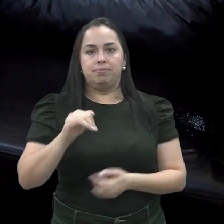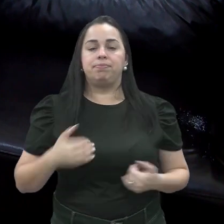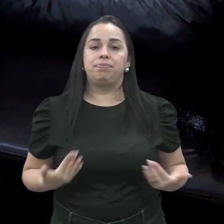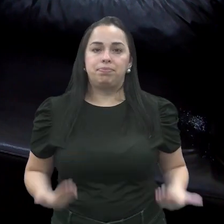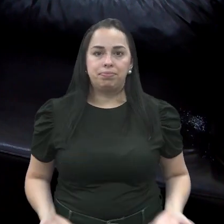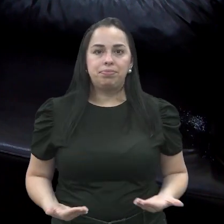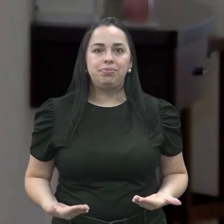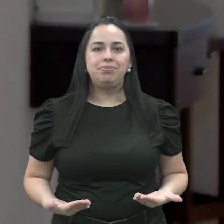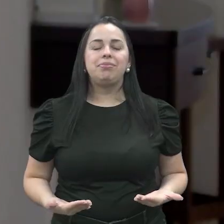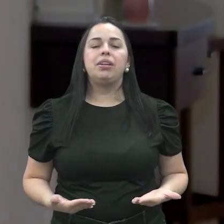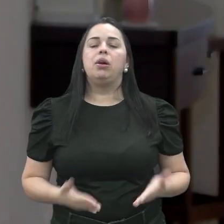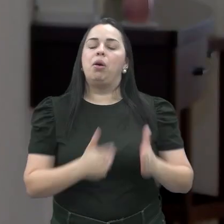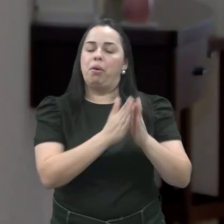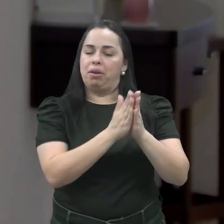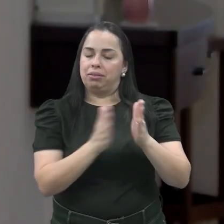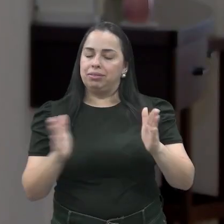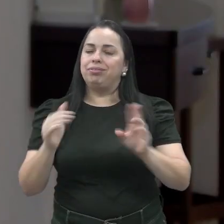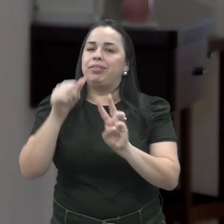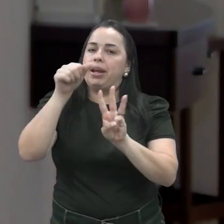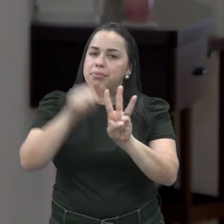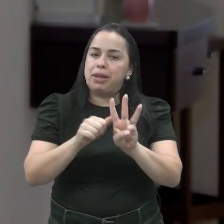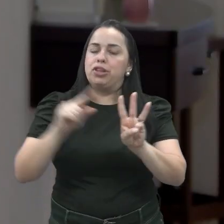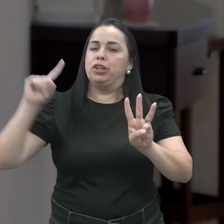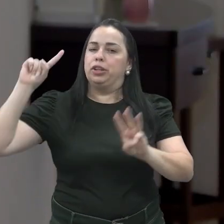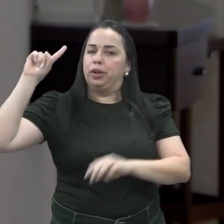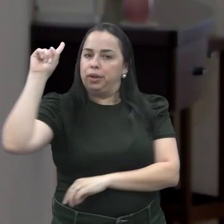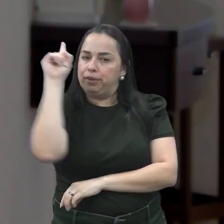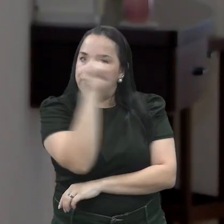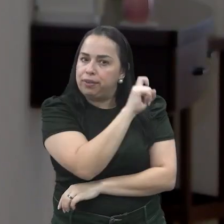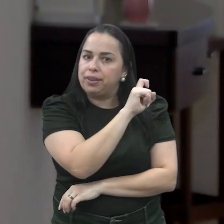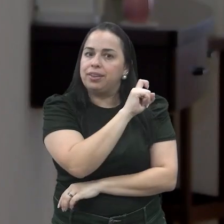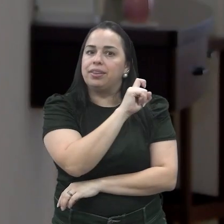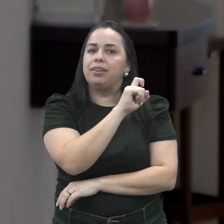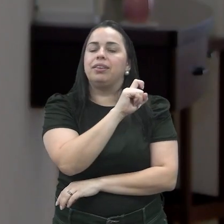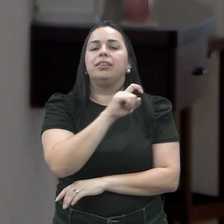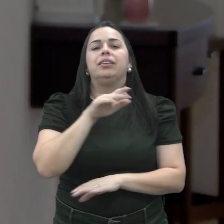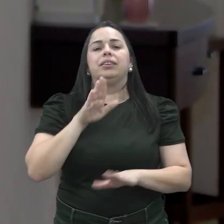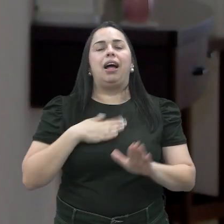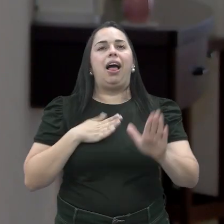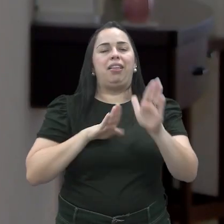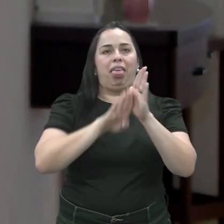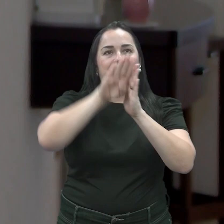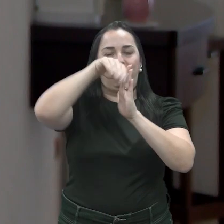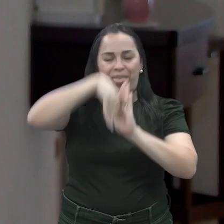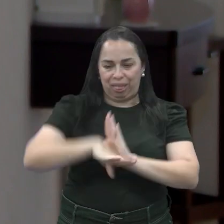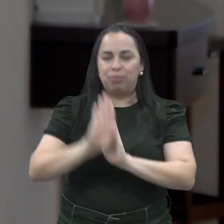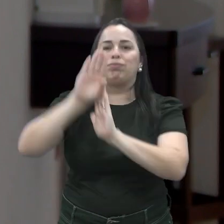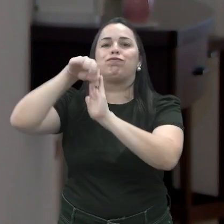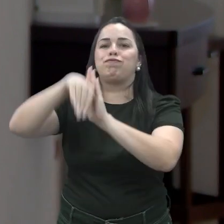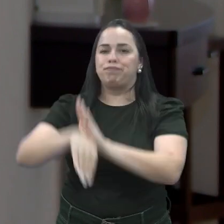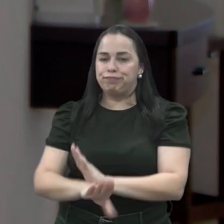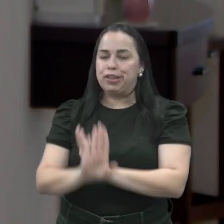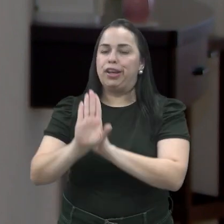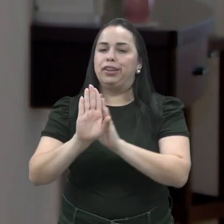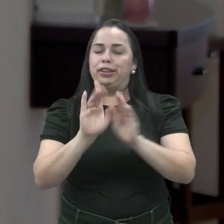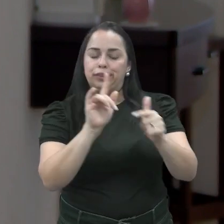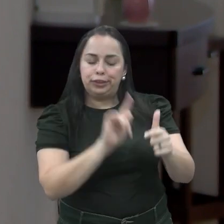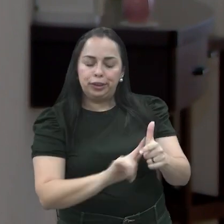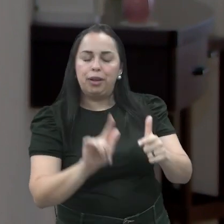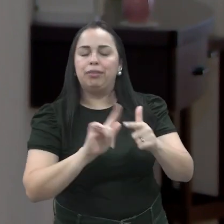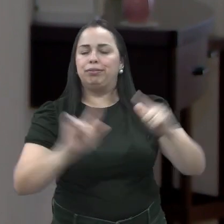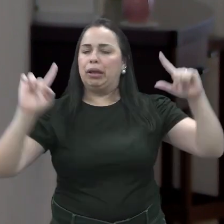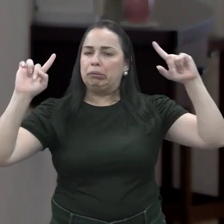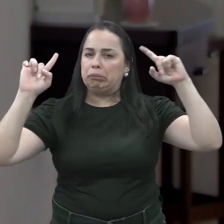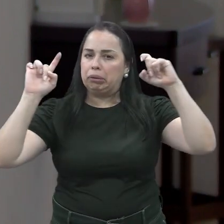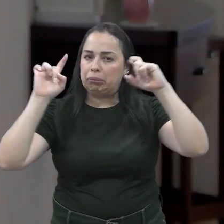na UTI neonatal. Foram 72 longos dias de UTI, né, com vários altos e baixos,